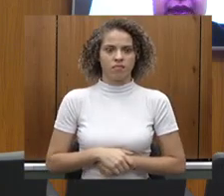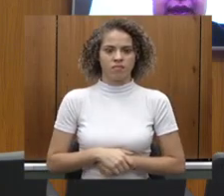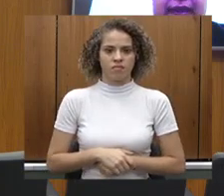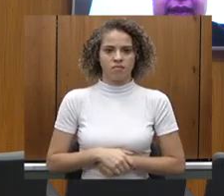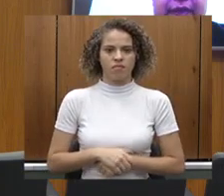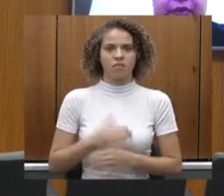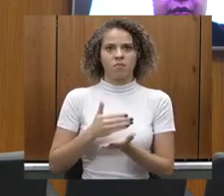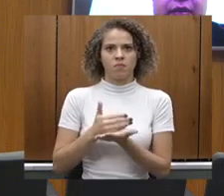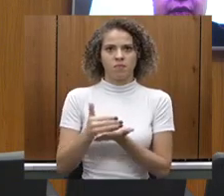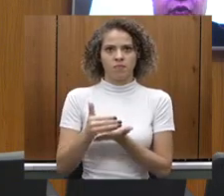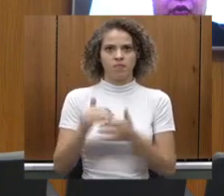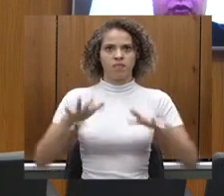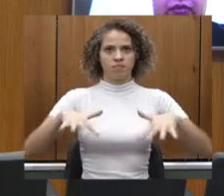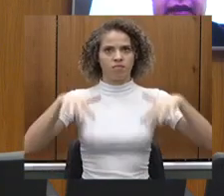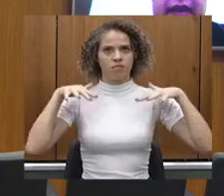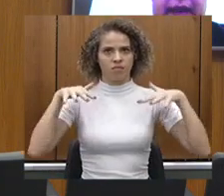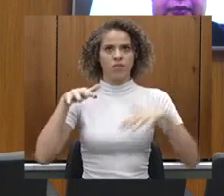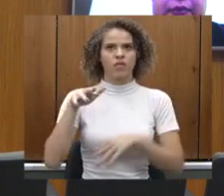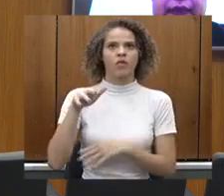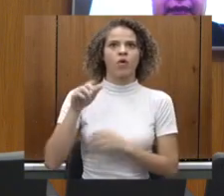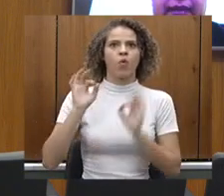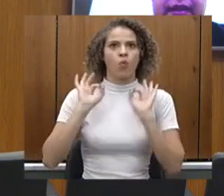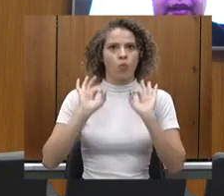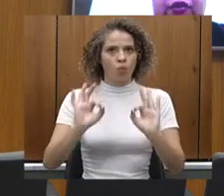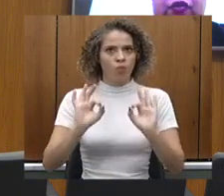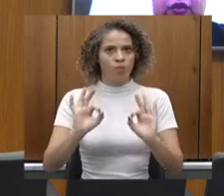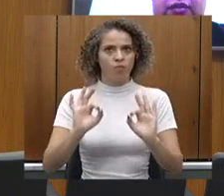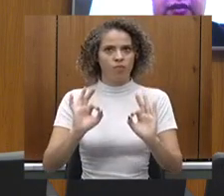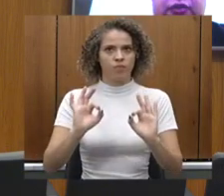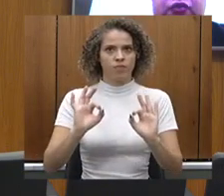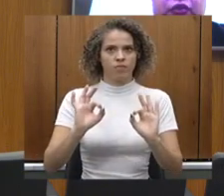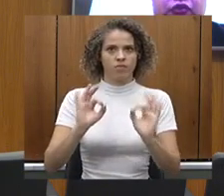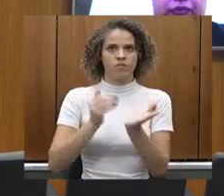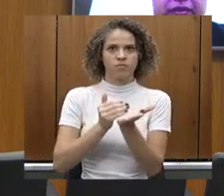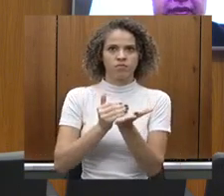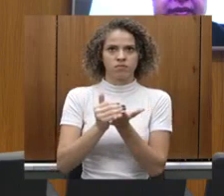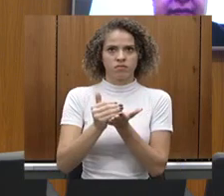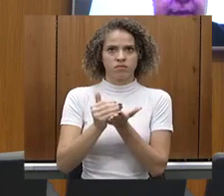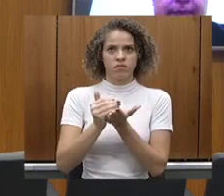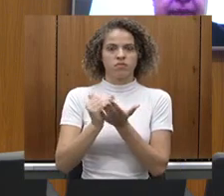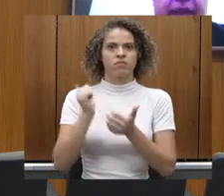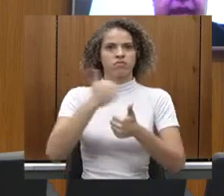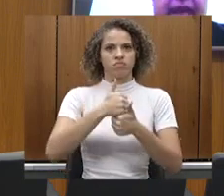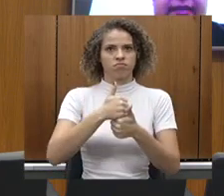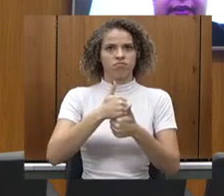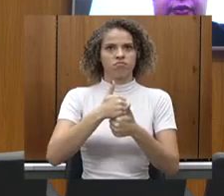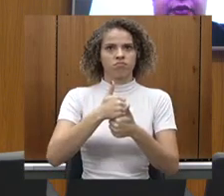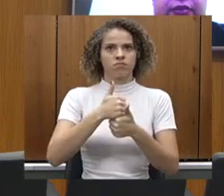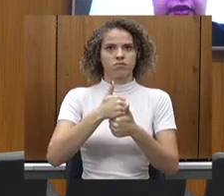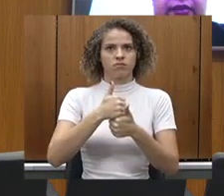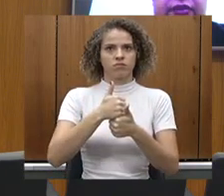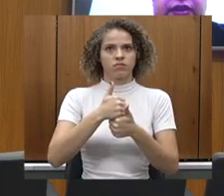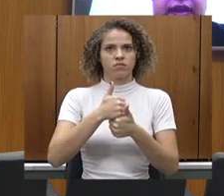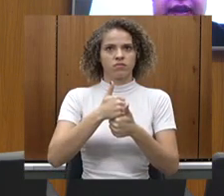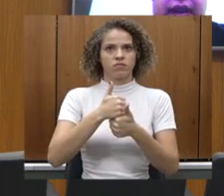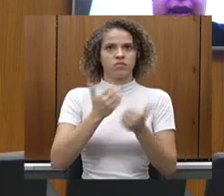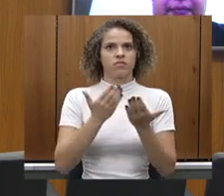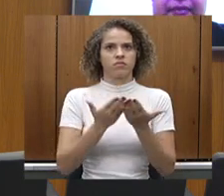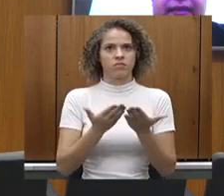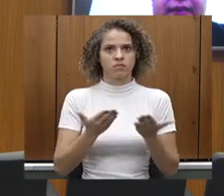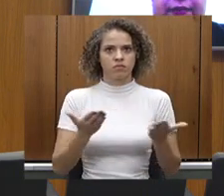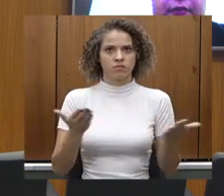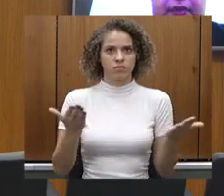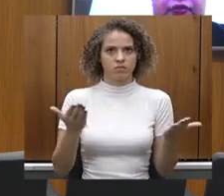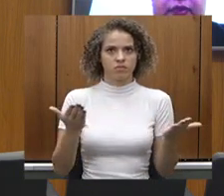leitura da ata da reunião anterior, considera aprovada e solicita sua subscrição. Essa reunião se destina a